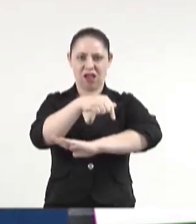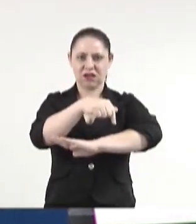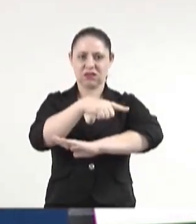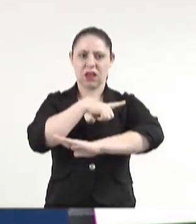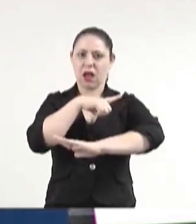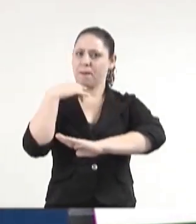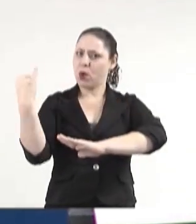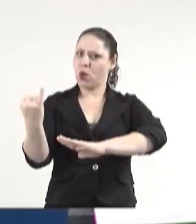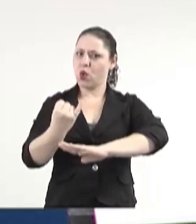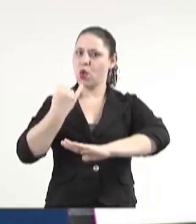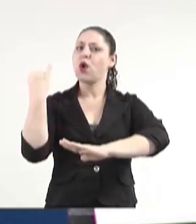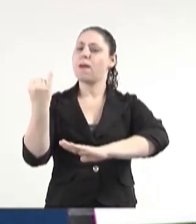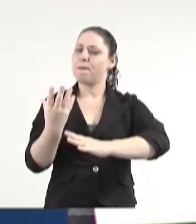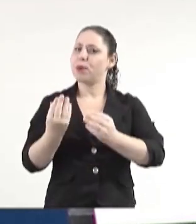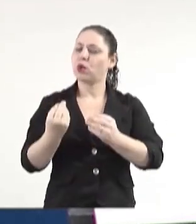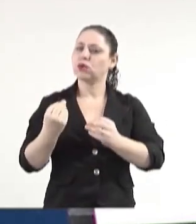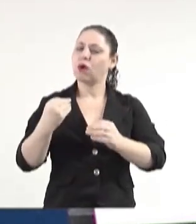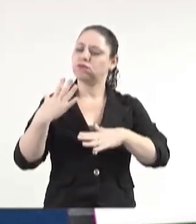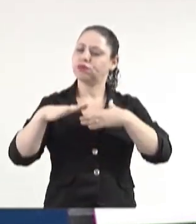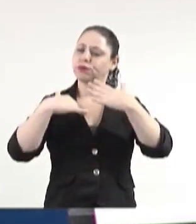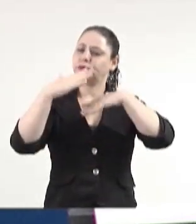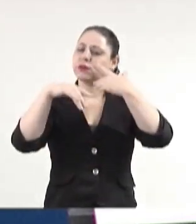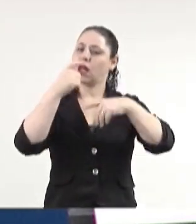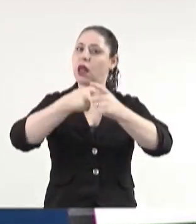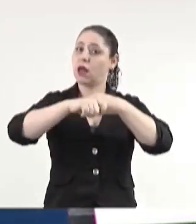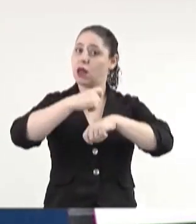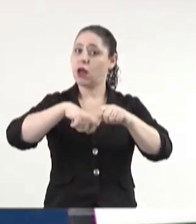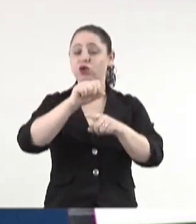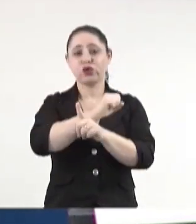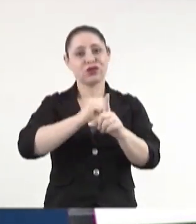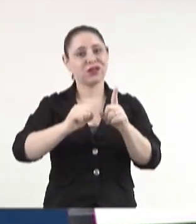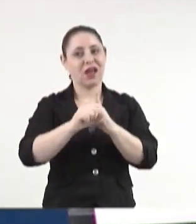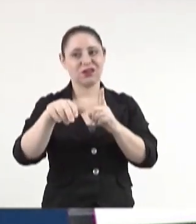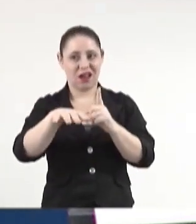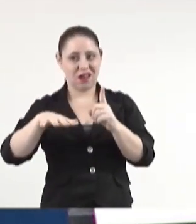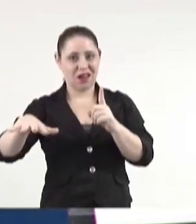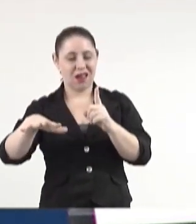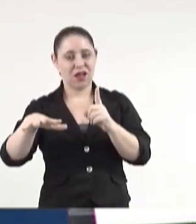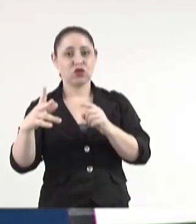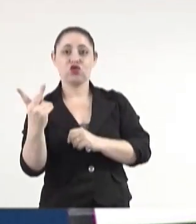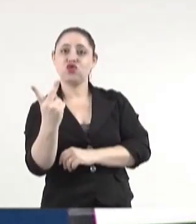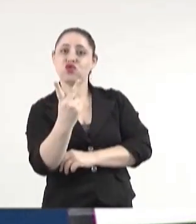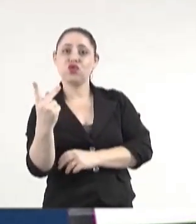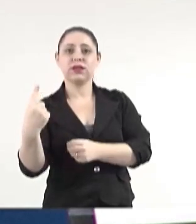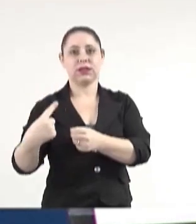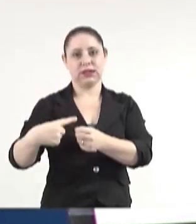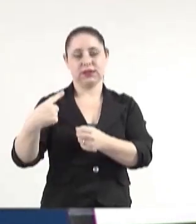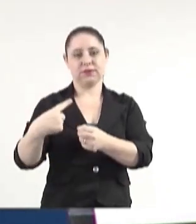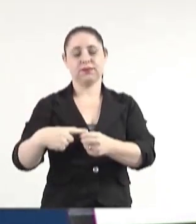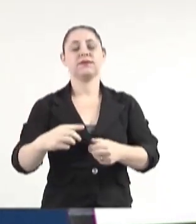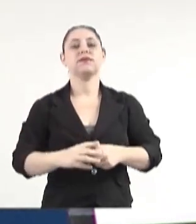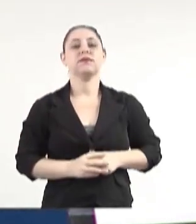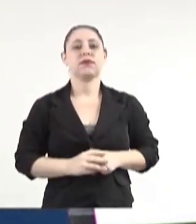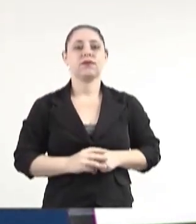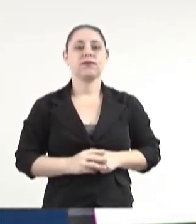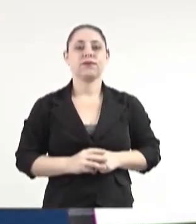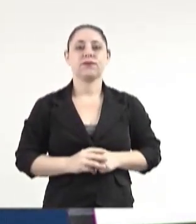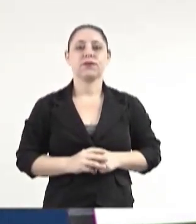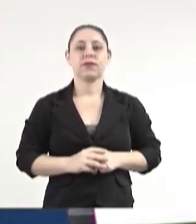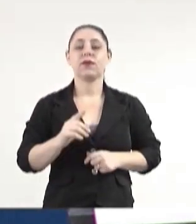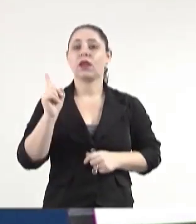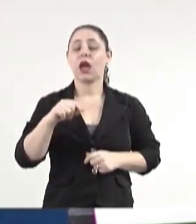foi apresentado anteriormente o protocolo através da indicação 480 e